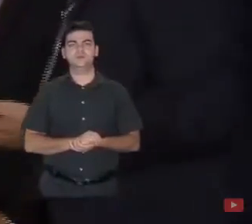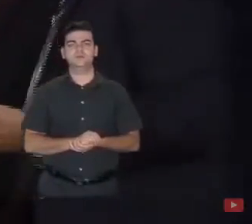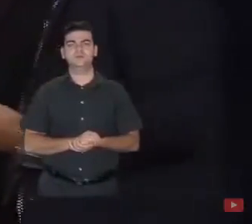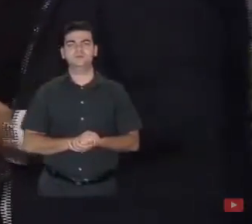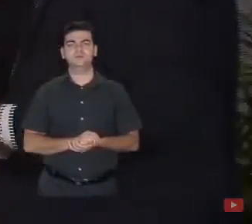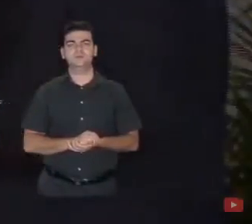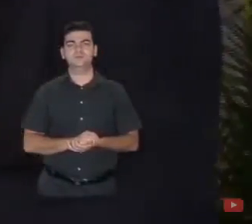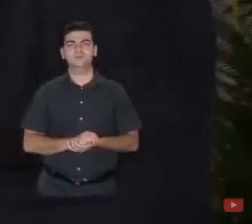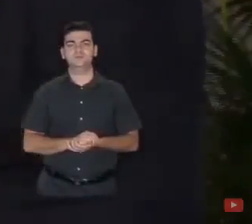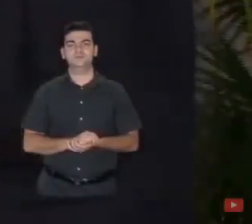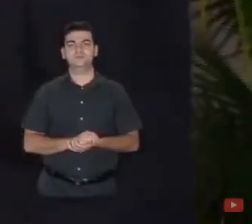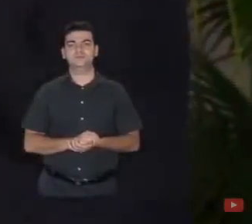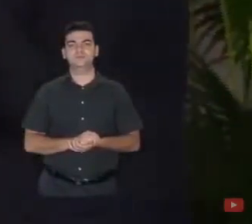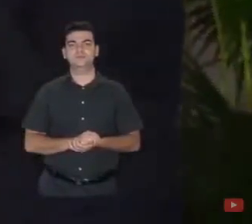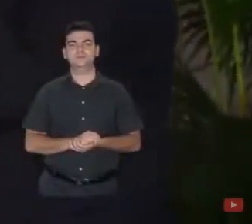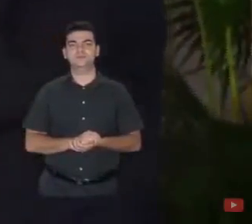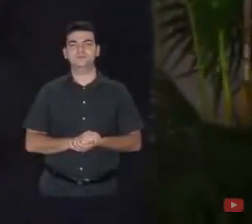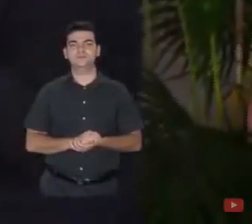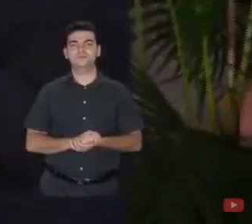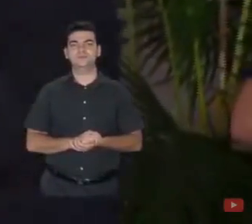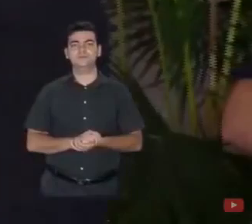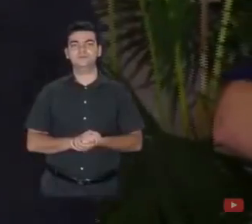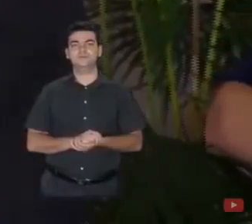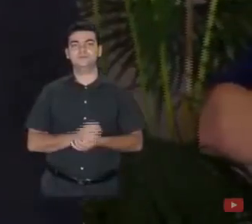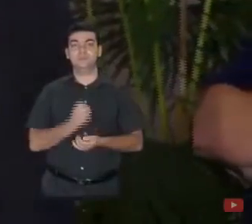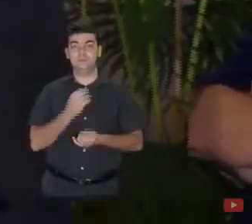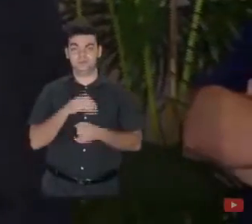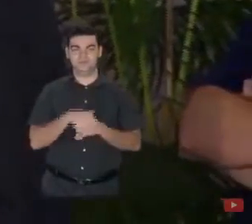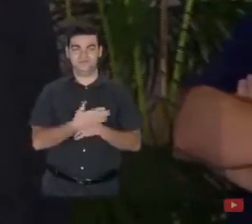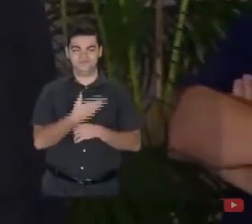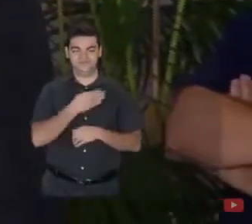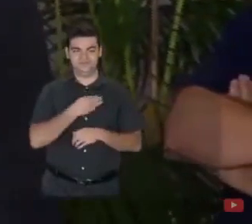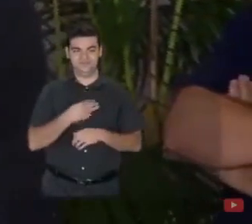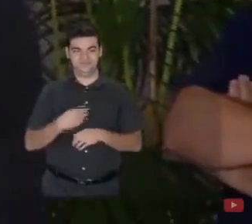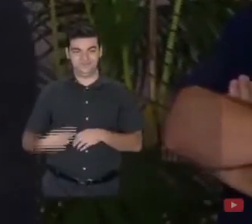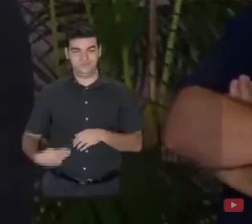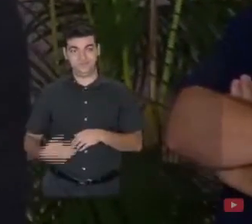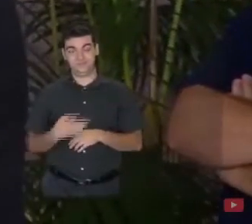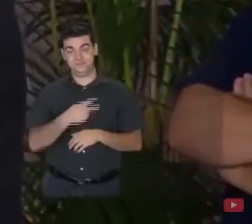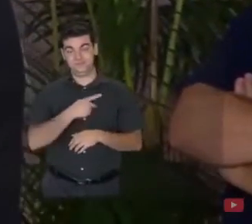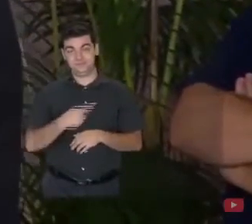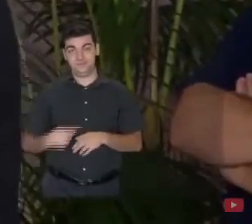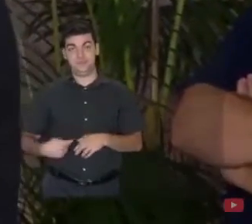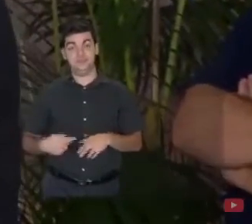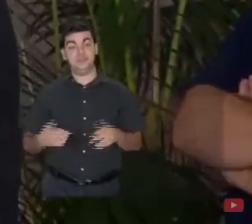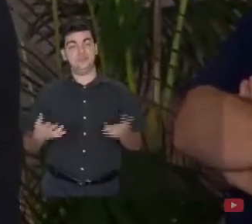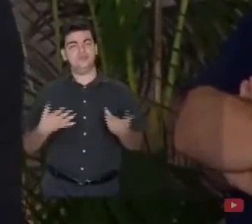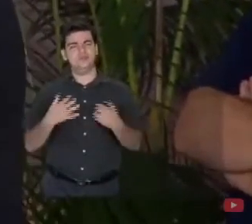Boa noite, presidente, tudo bem? Tudo. Deixa eu lhe perguntar uma coisa, essas repercussões que estão tendo